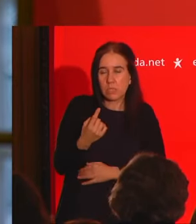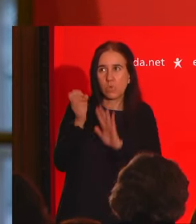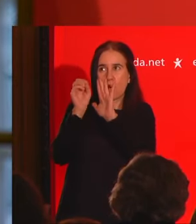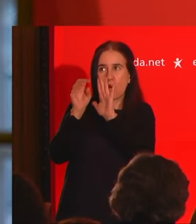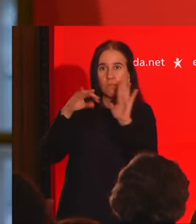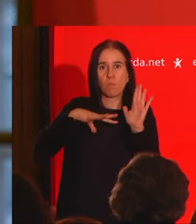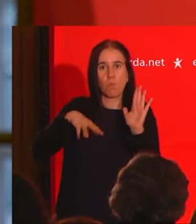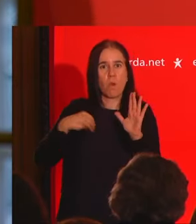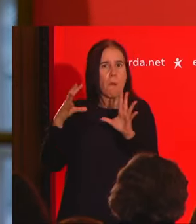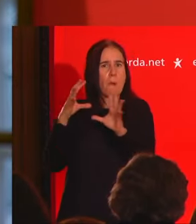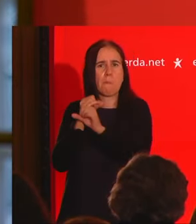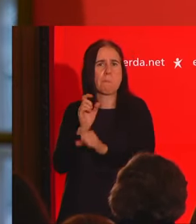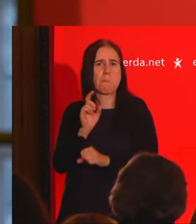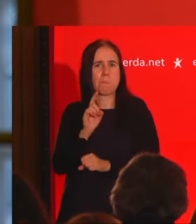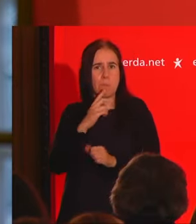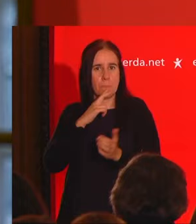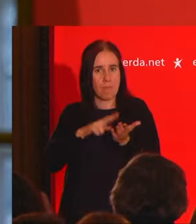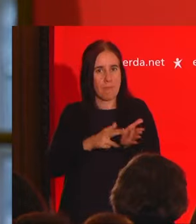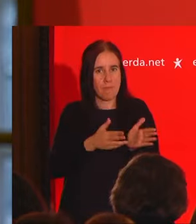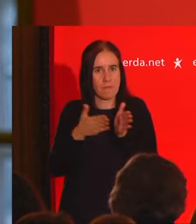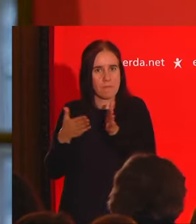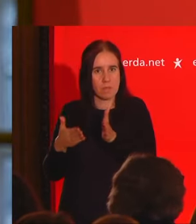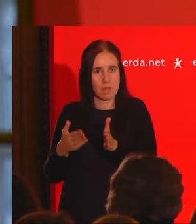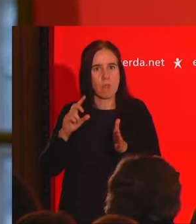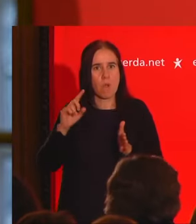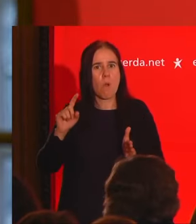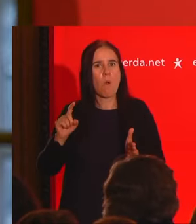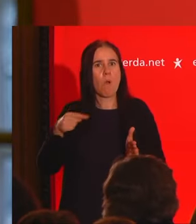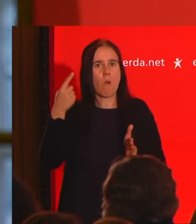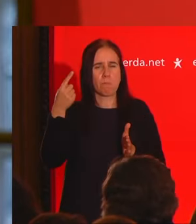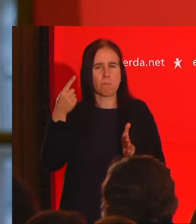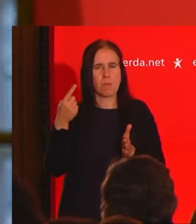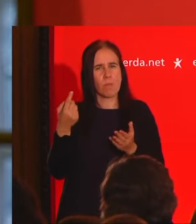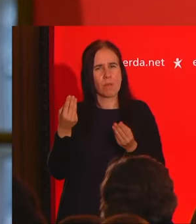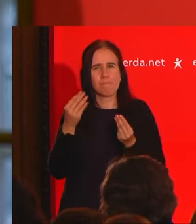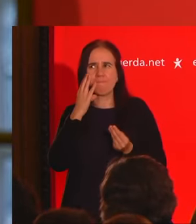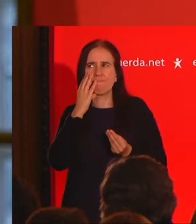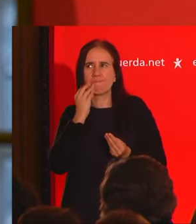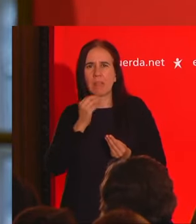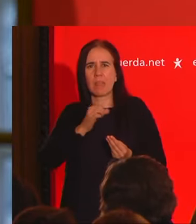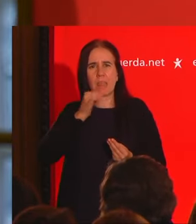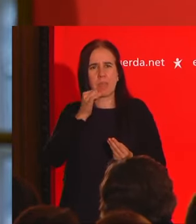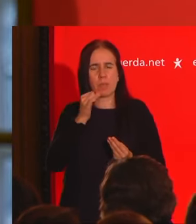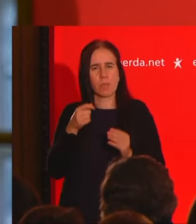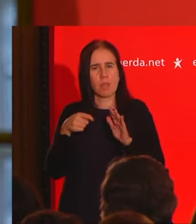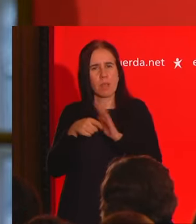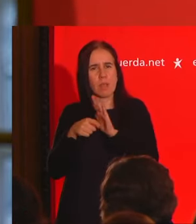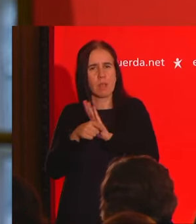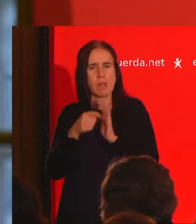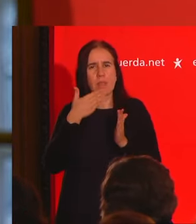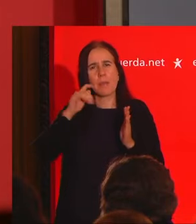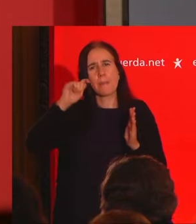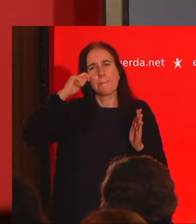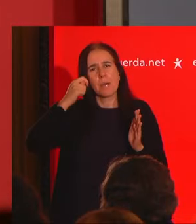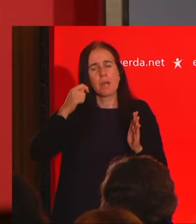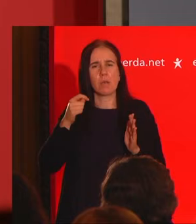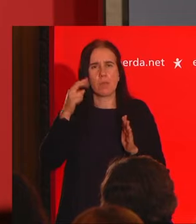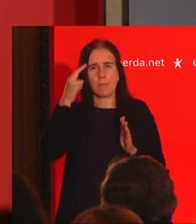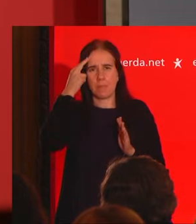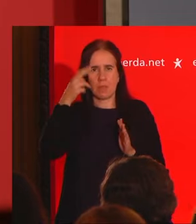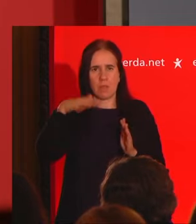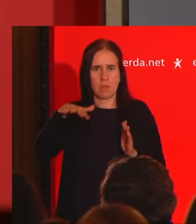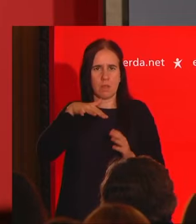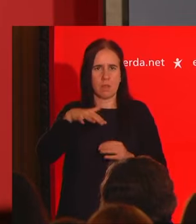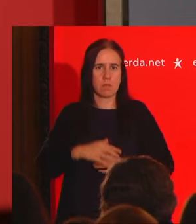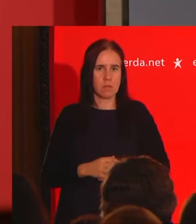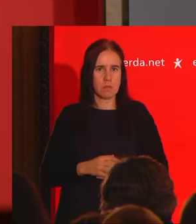no mundo, é verdade que podia livrar-se do embaraço permanente das falcatruas financeiras da Madeira. Um